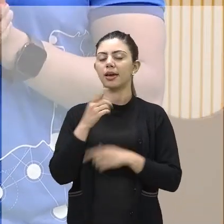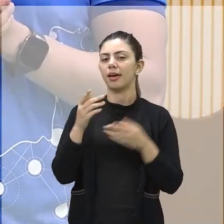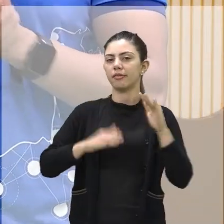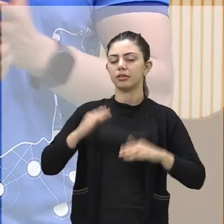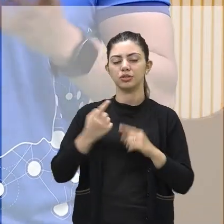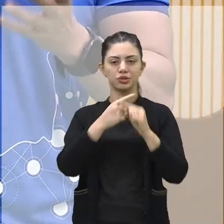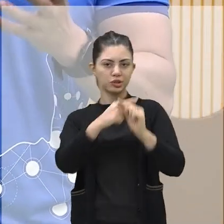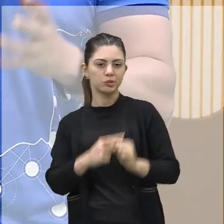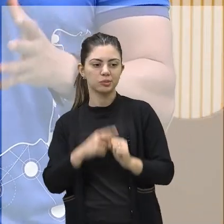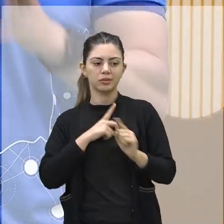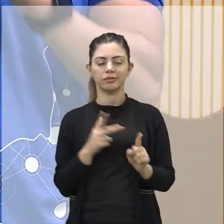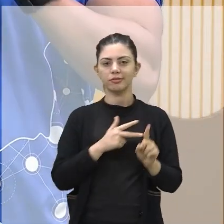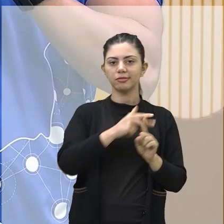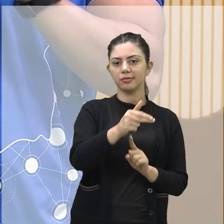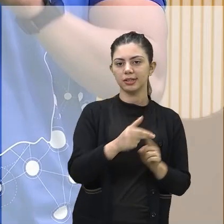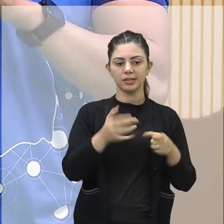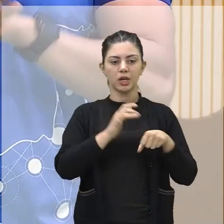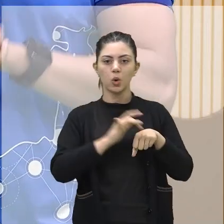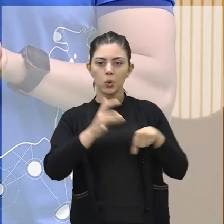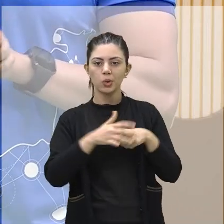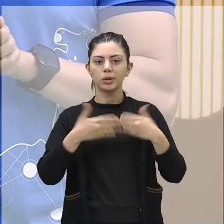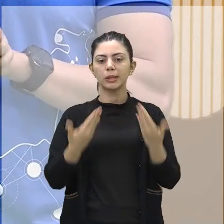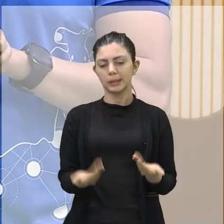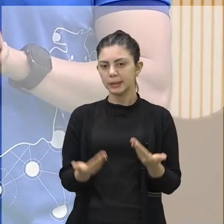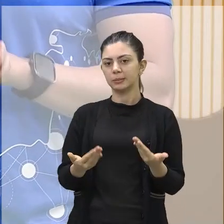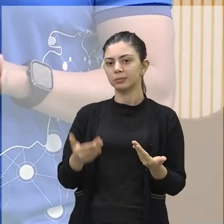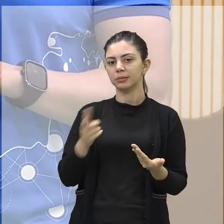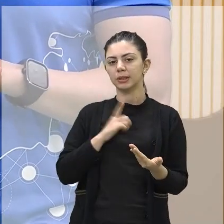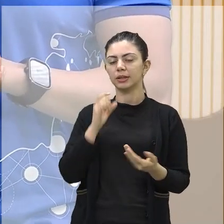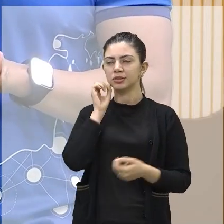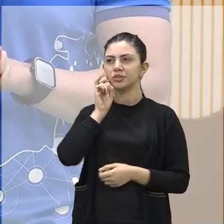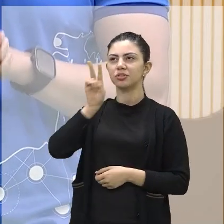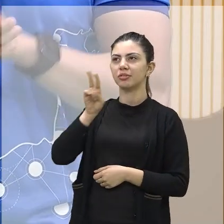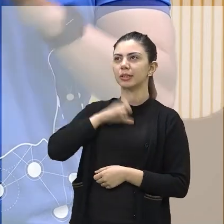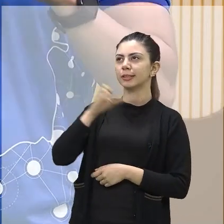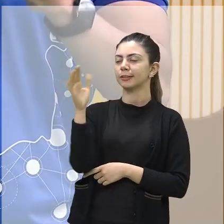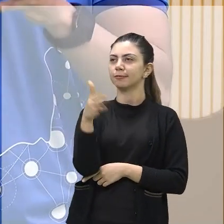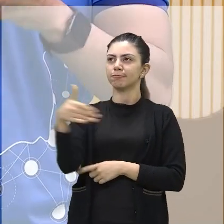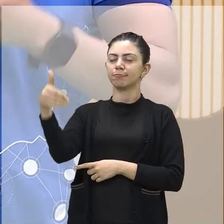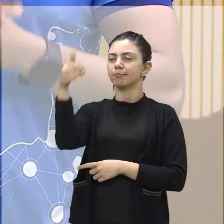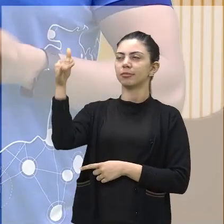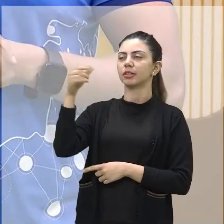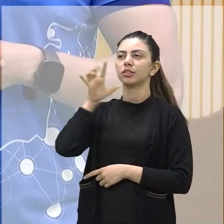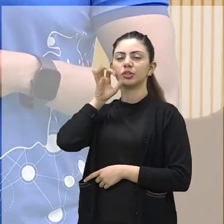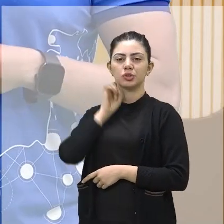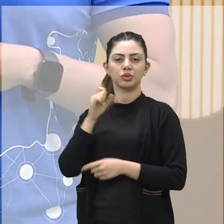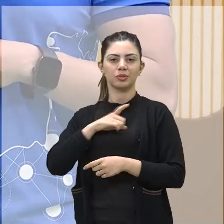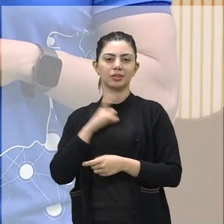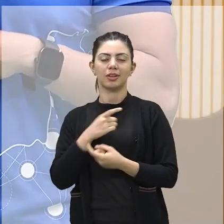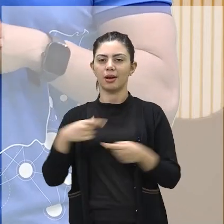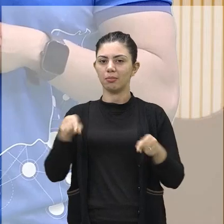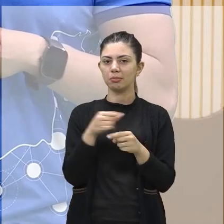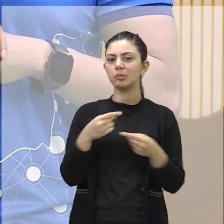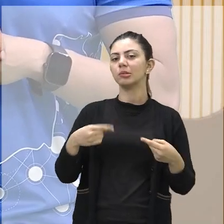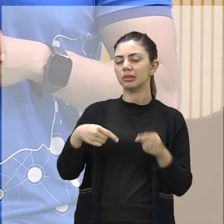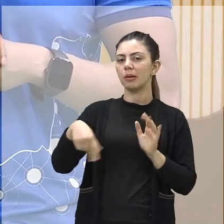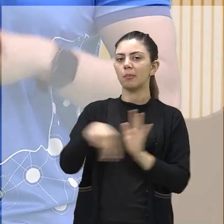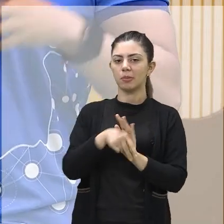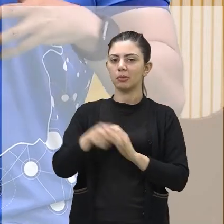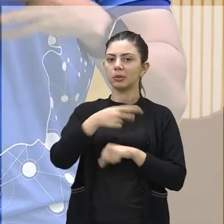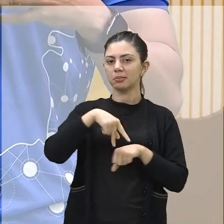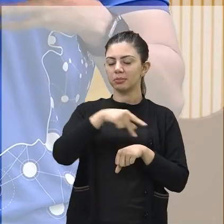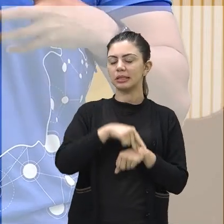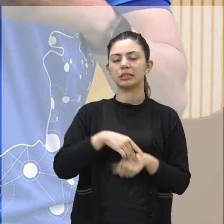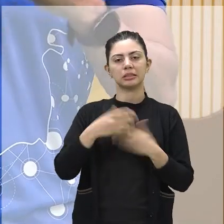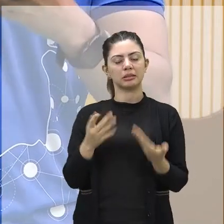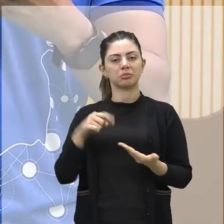importante, né, e a gente vê a nossa bandeira subir no lugar mais alto do pódio, a gente ouve o nosso hino nacional tocar e